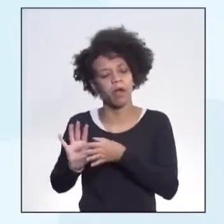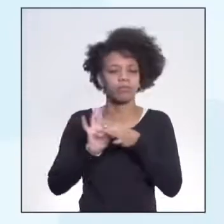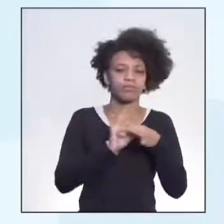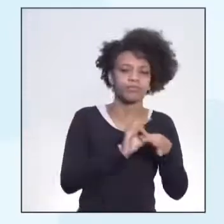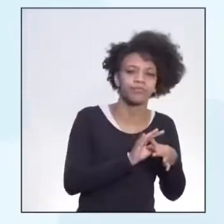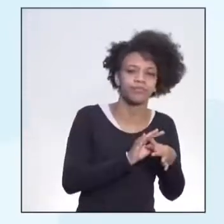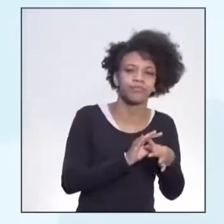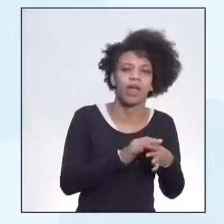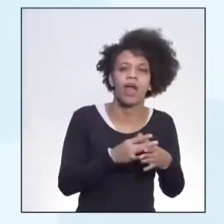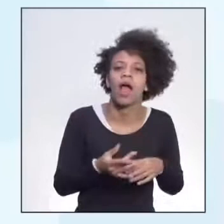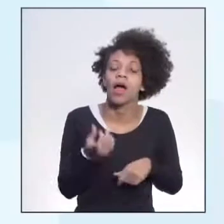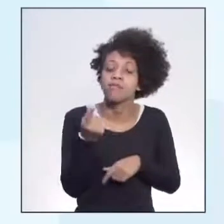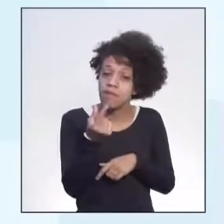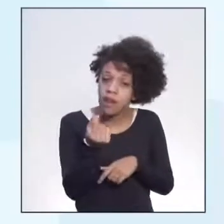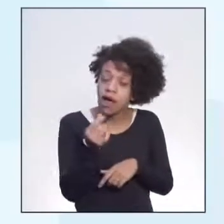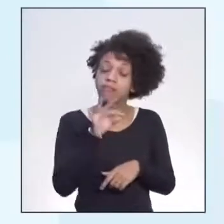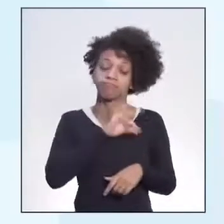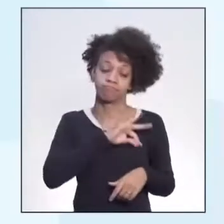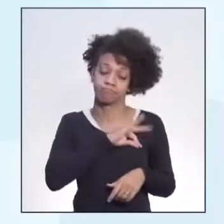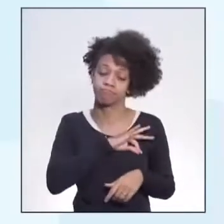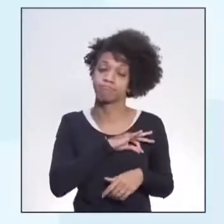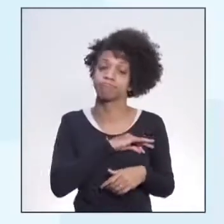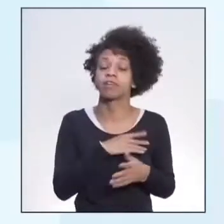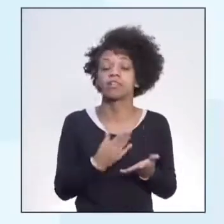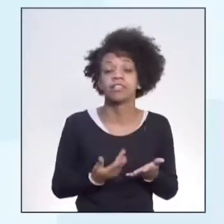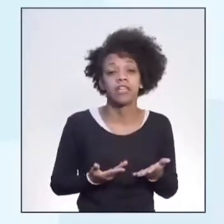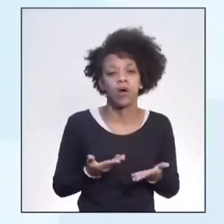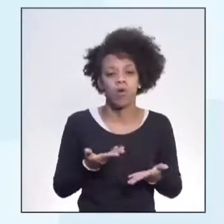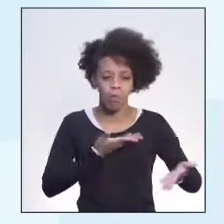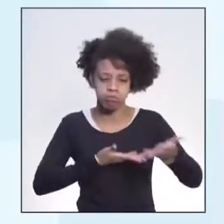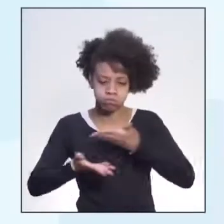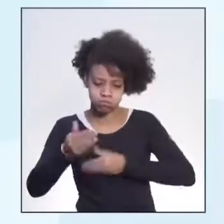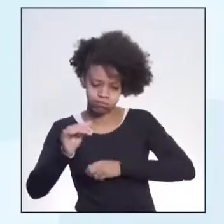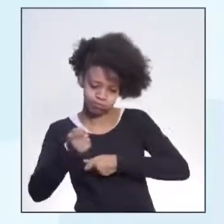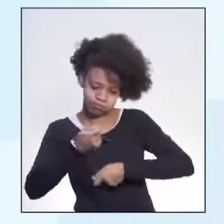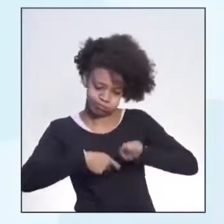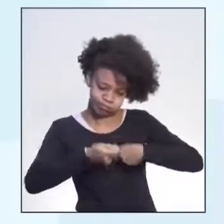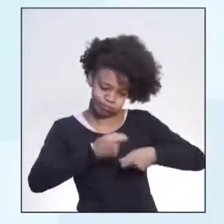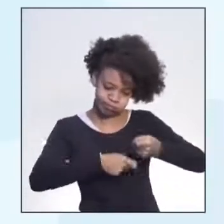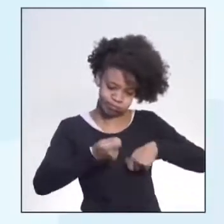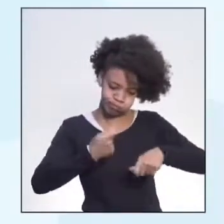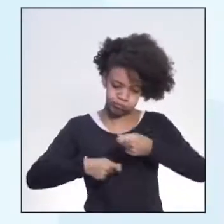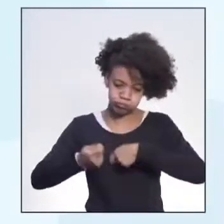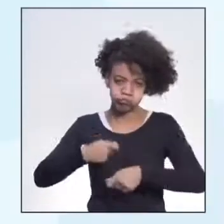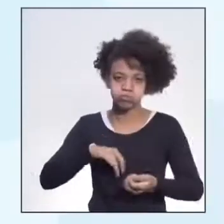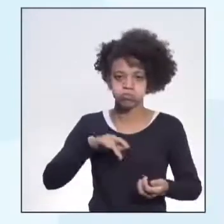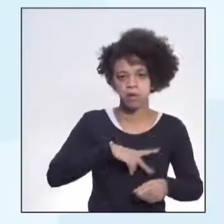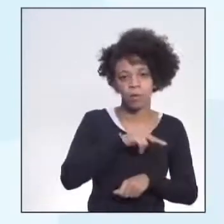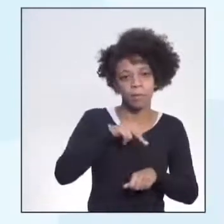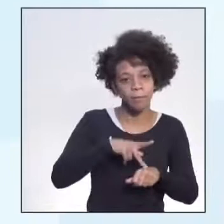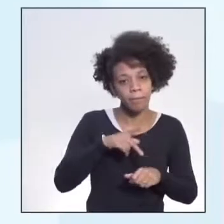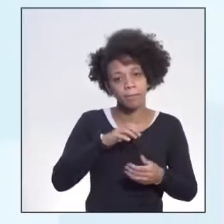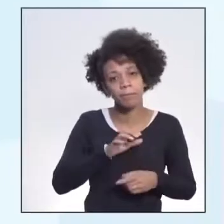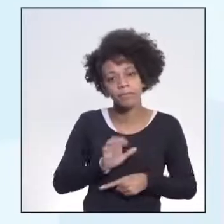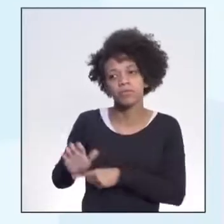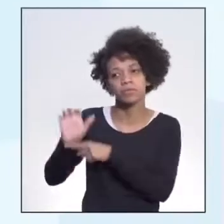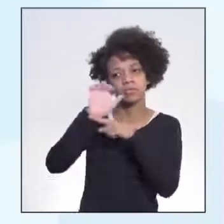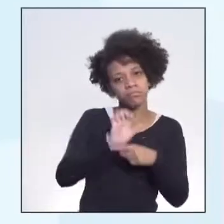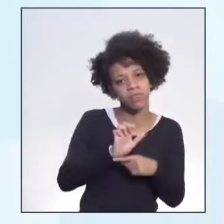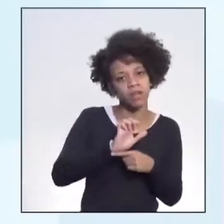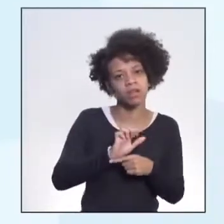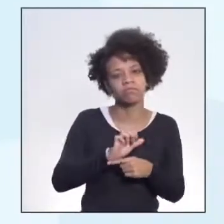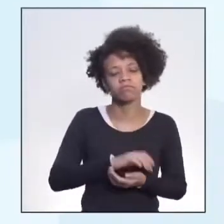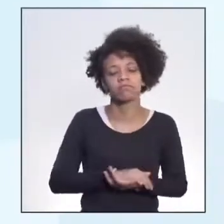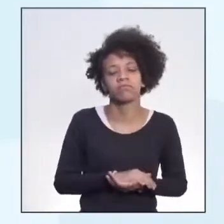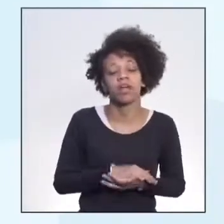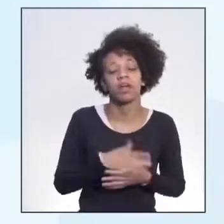à renda, a salário, né? Então, isso movimenta a economia do país, da cidade, do estado,